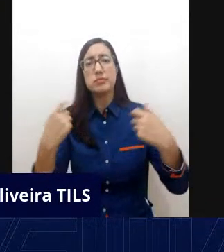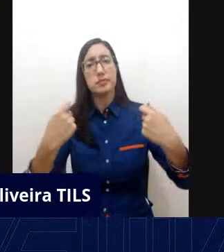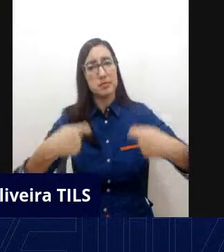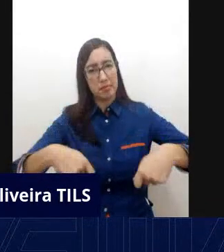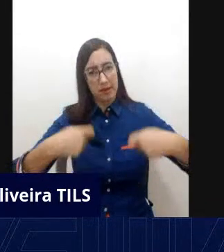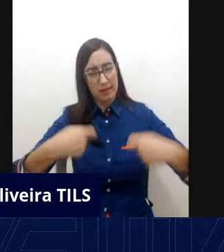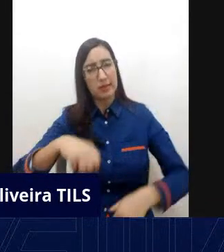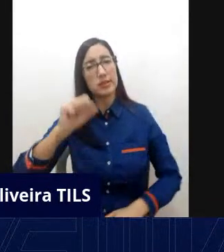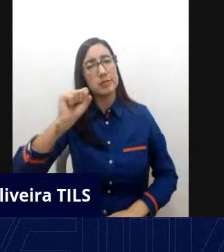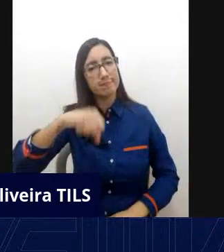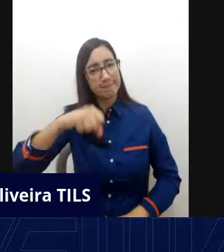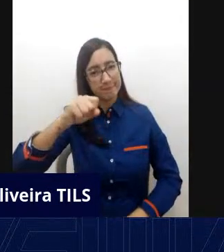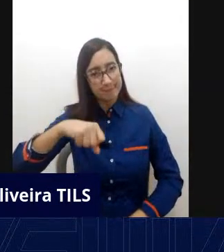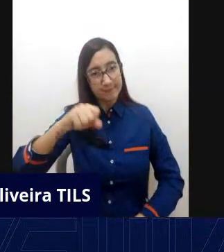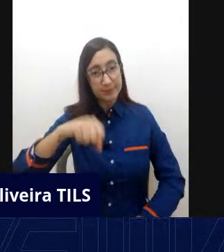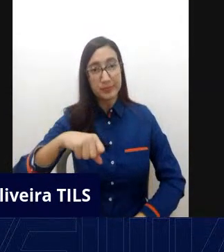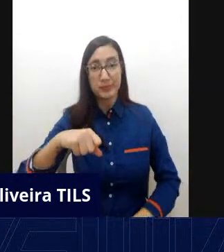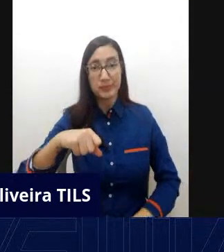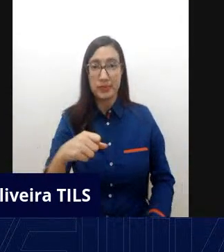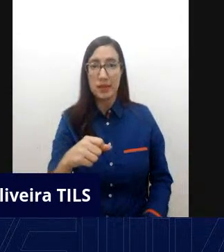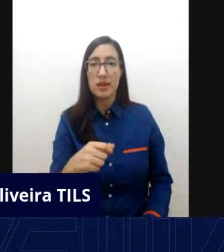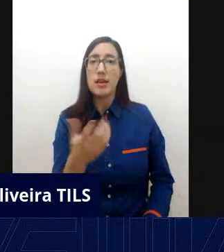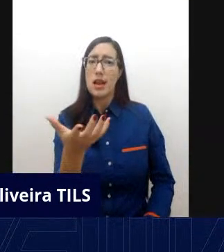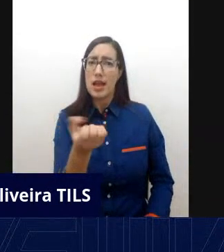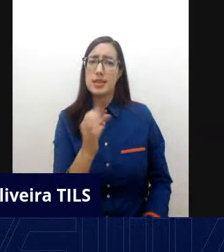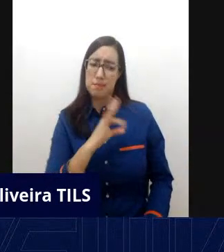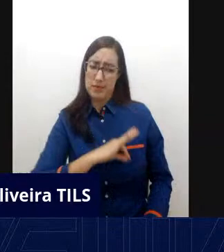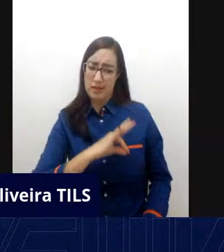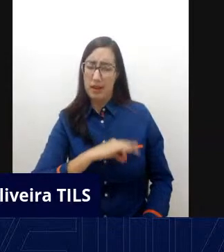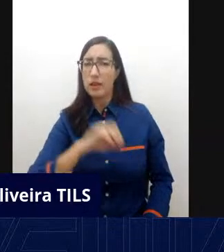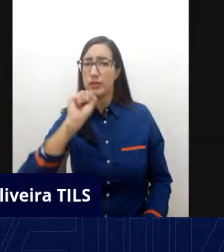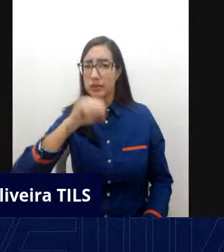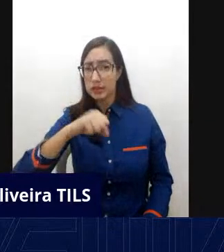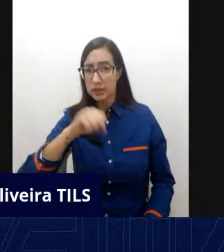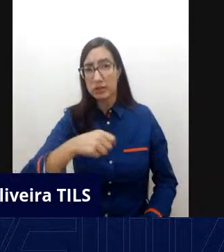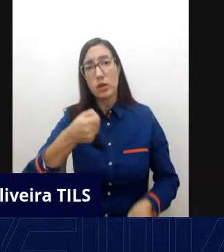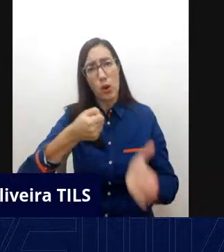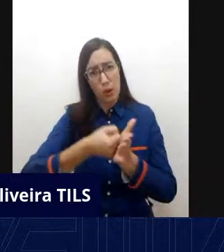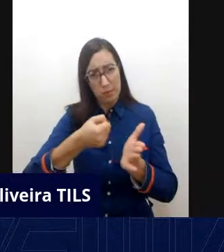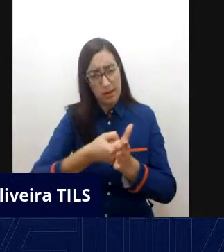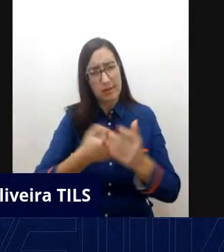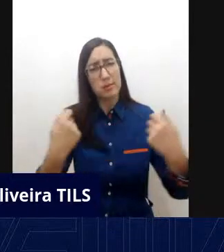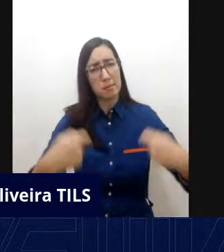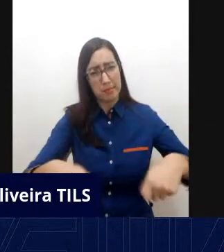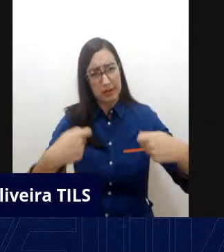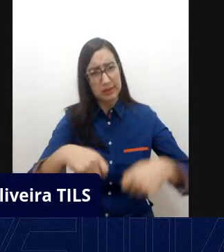trabalho, está sendo remunerada para isso, então deveria, sim, ter vínculo empregatício.